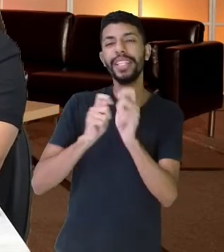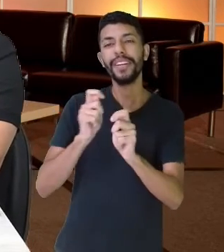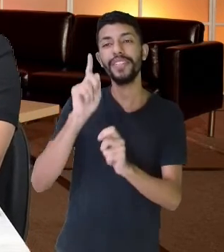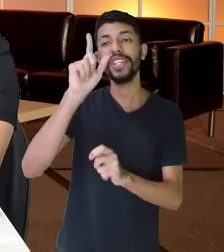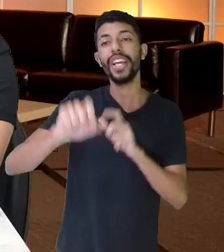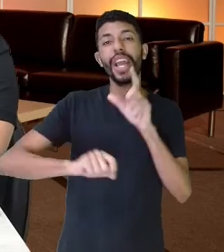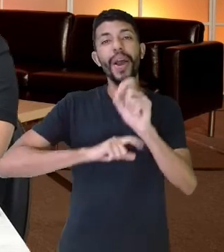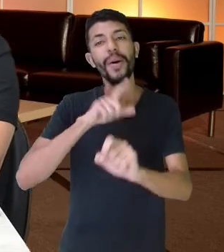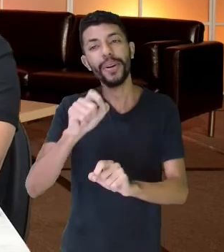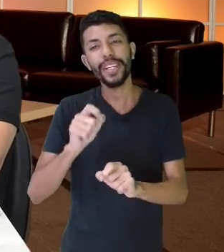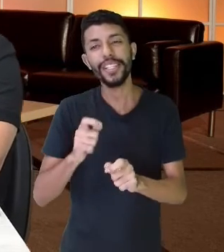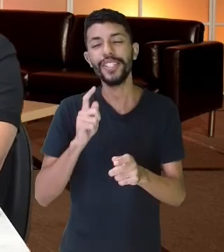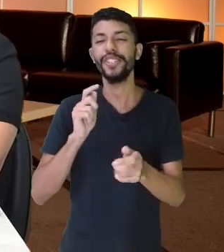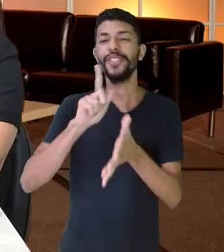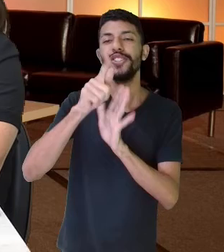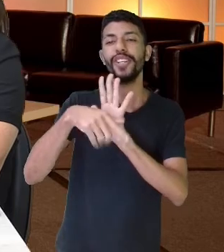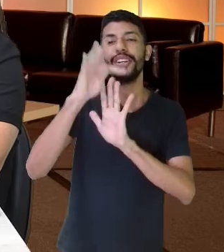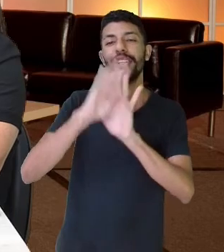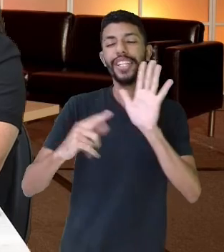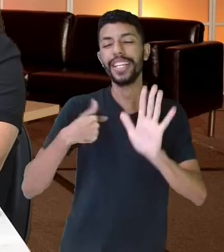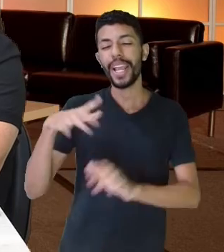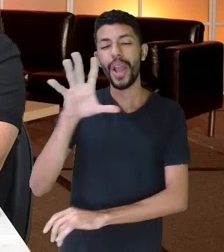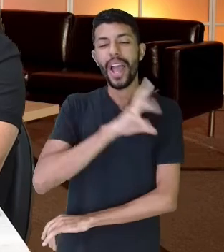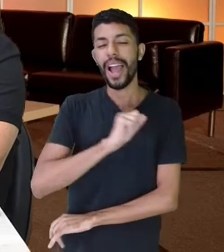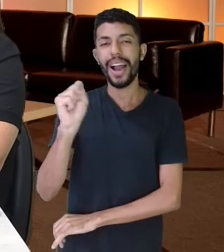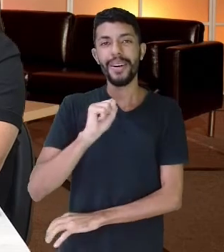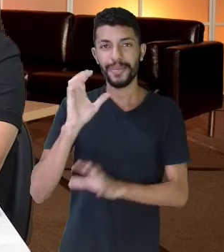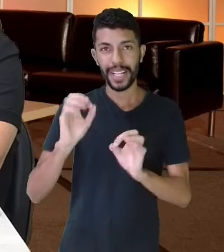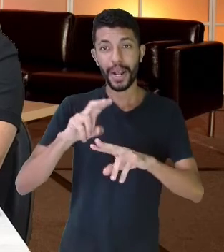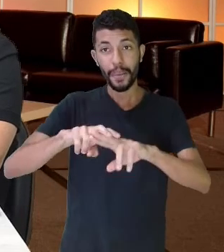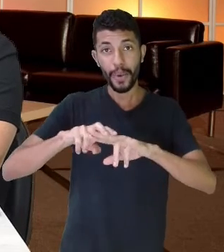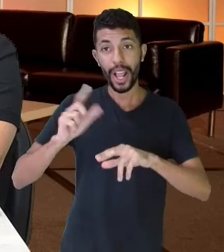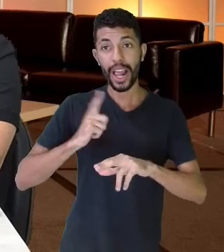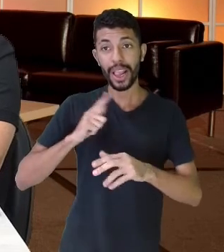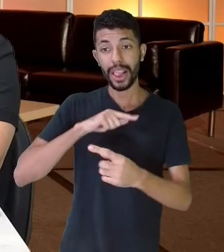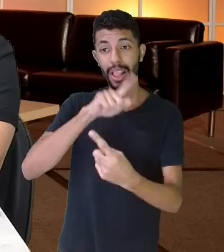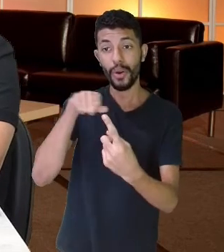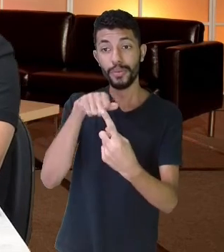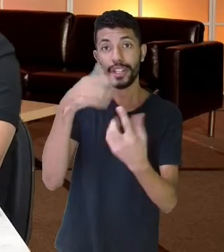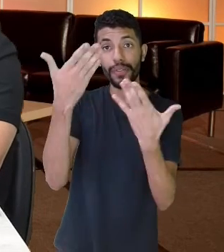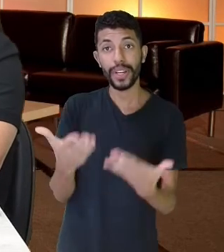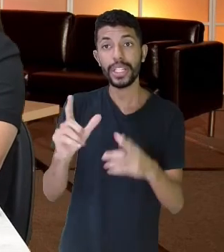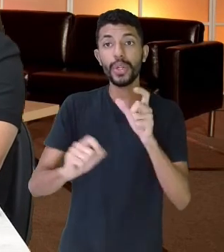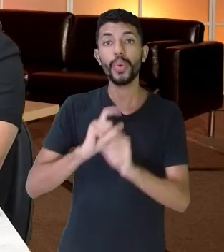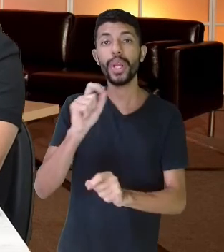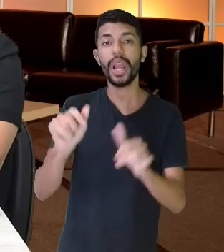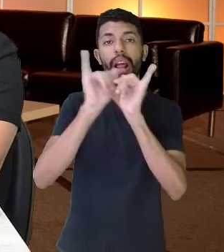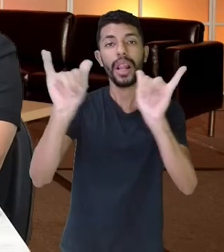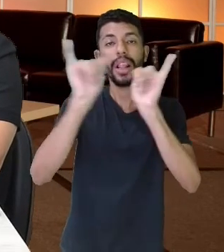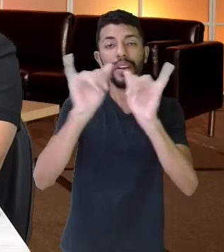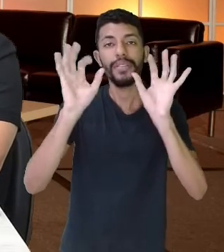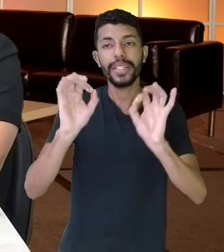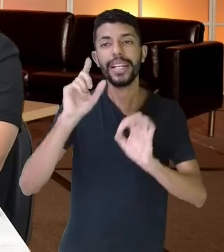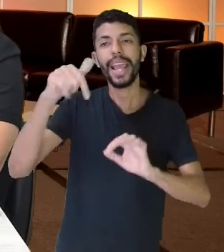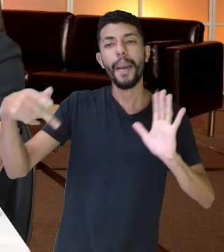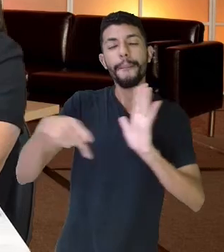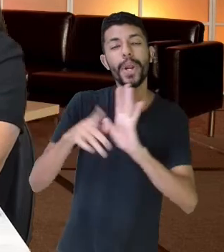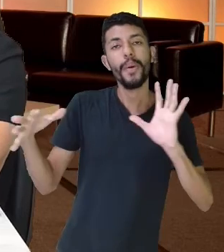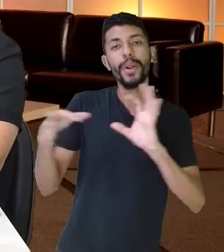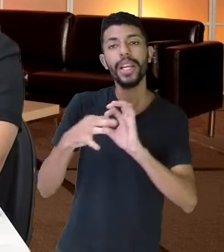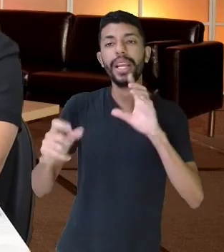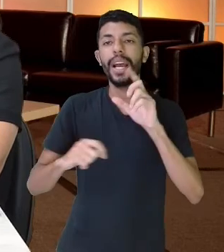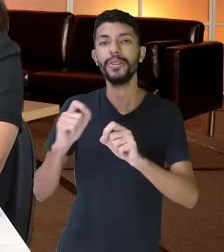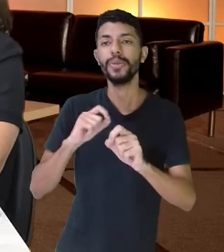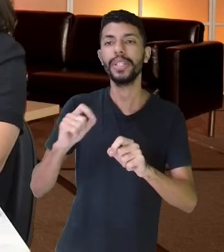é um dos gêneros textuais que eu amo, porque ele tem essa função informativa, ele é veiculado pelos